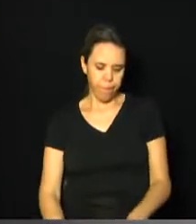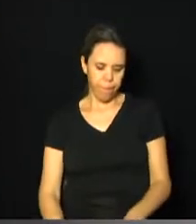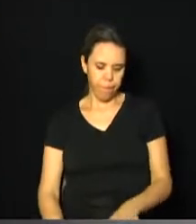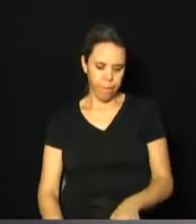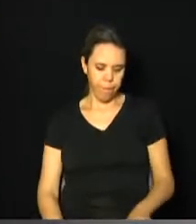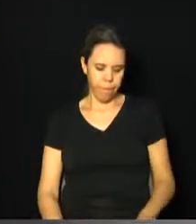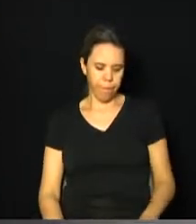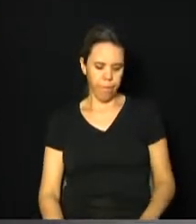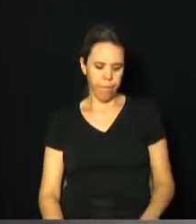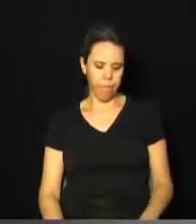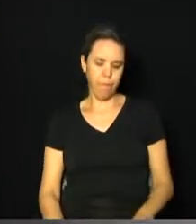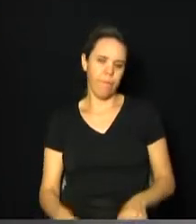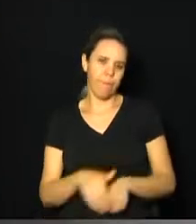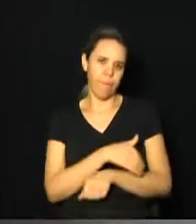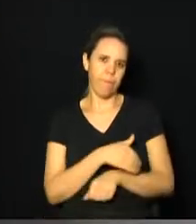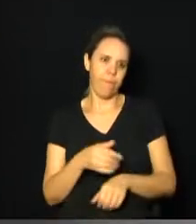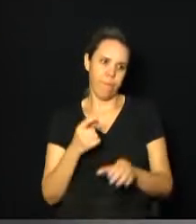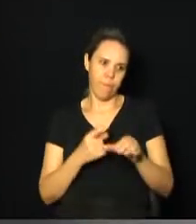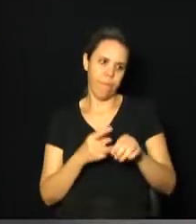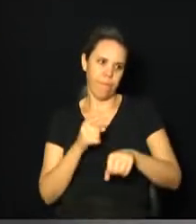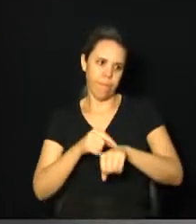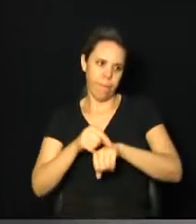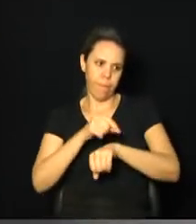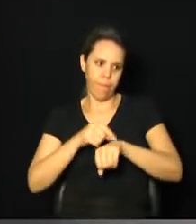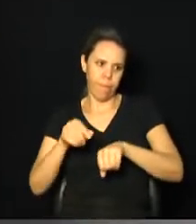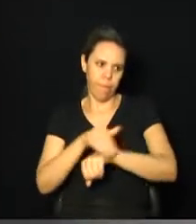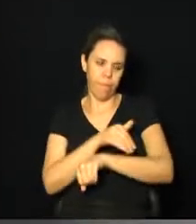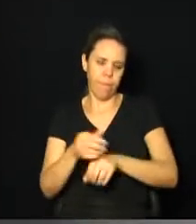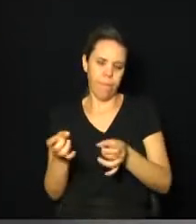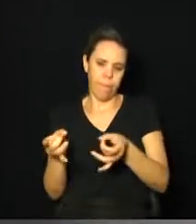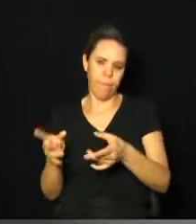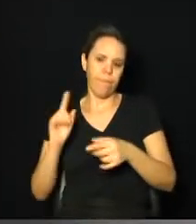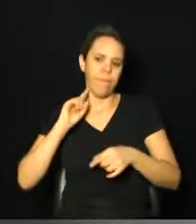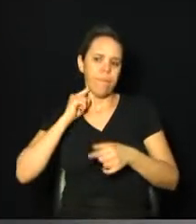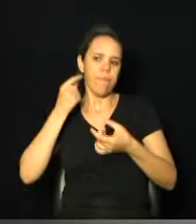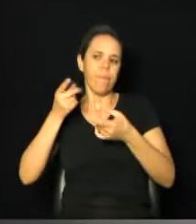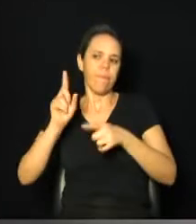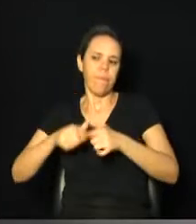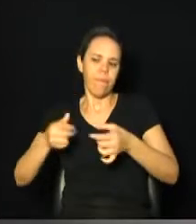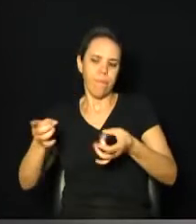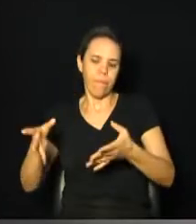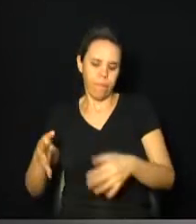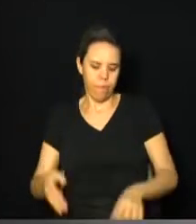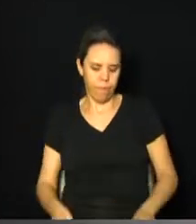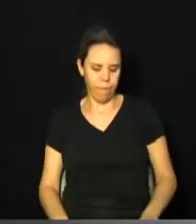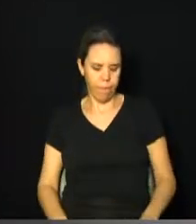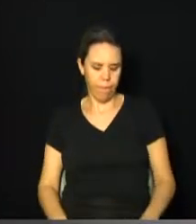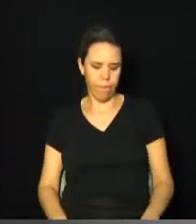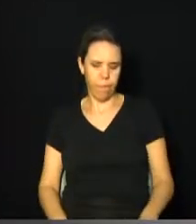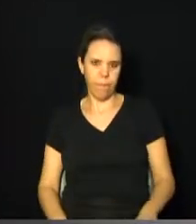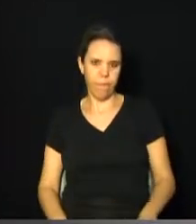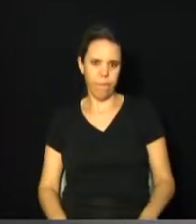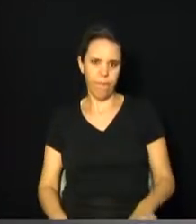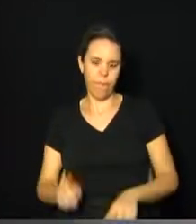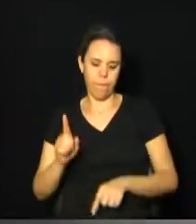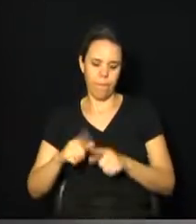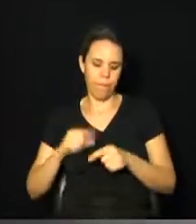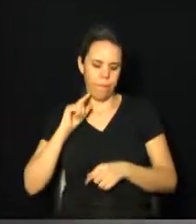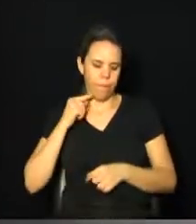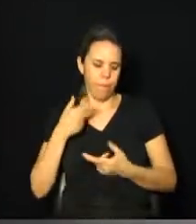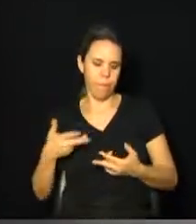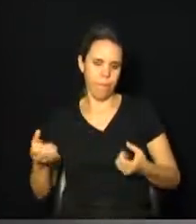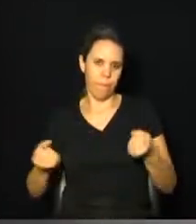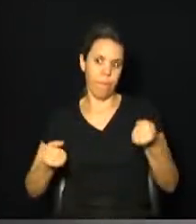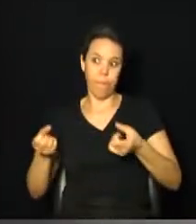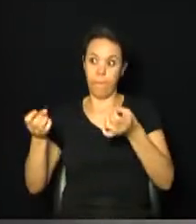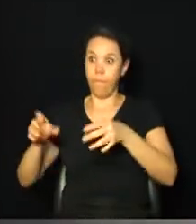Rio Atibaia. E a gente vê descarte de todo tipo de material, desde entulho até